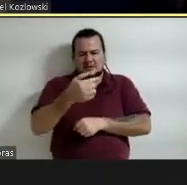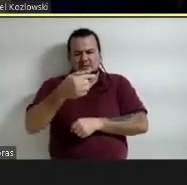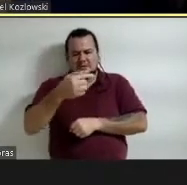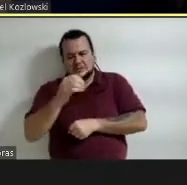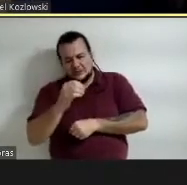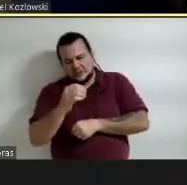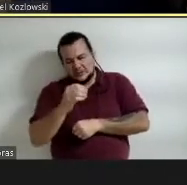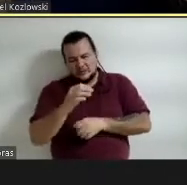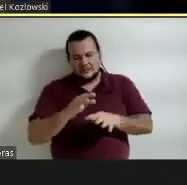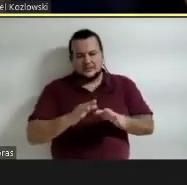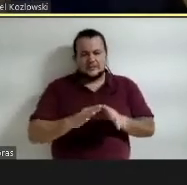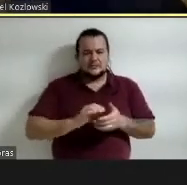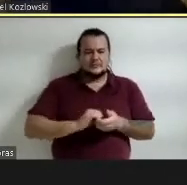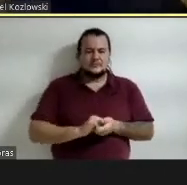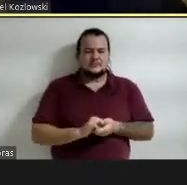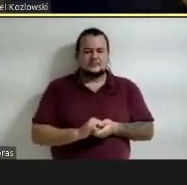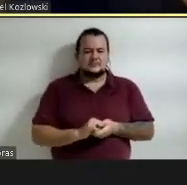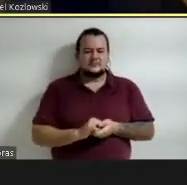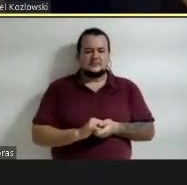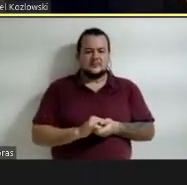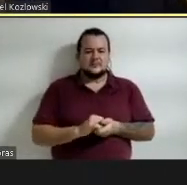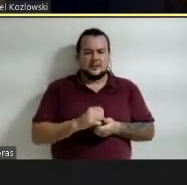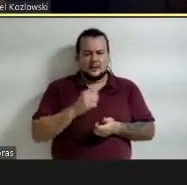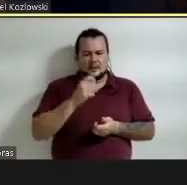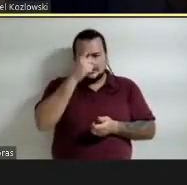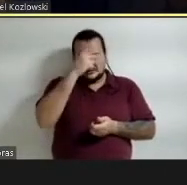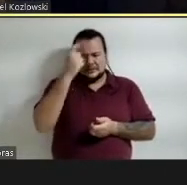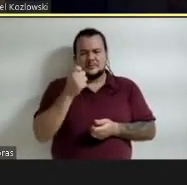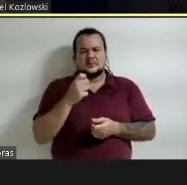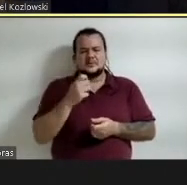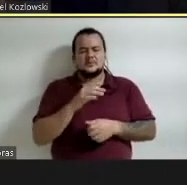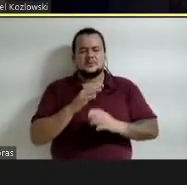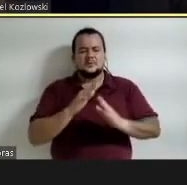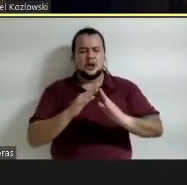que quem mora no Rio conhece, porque